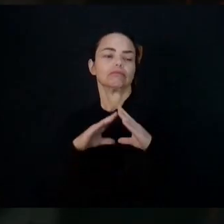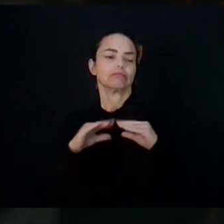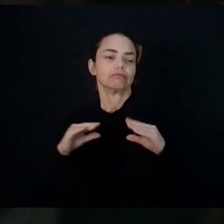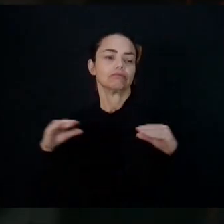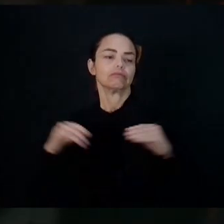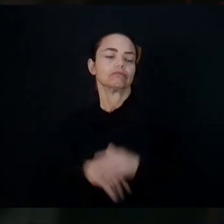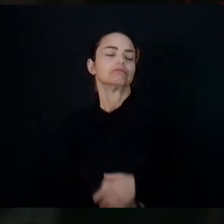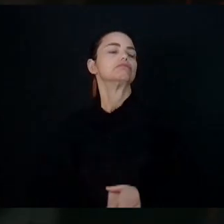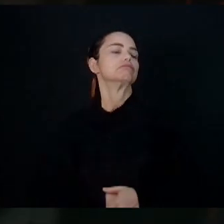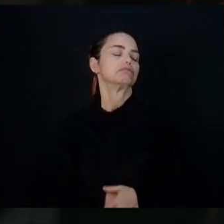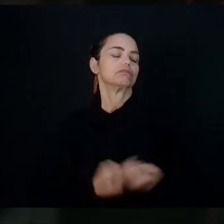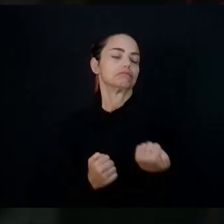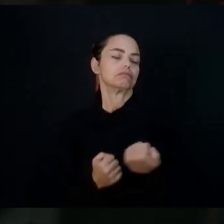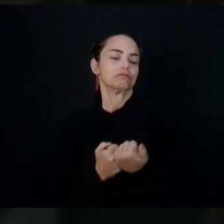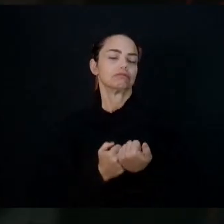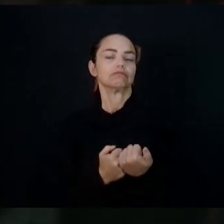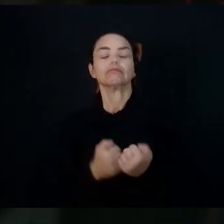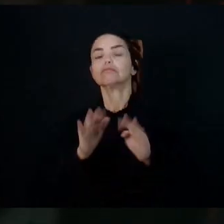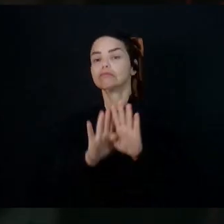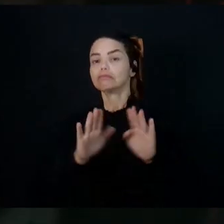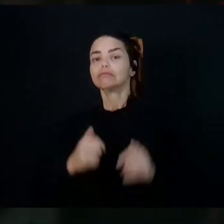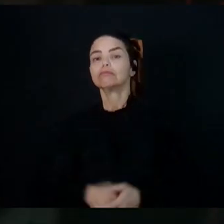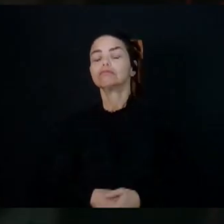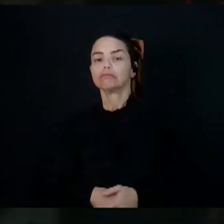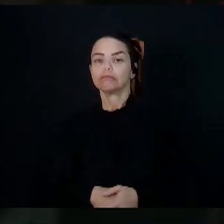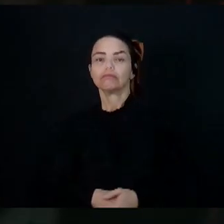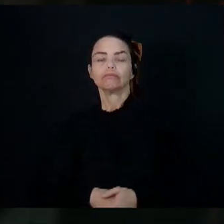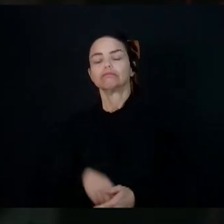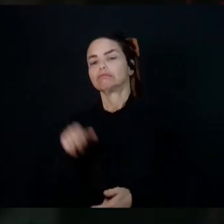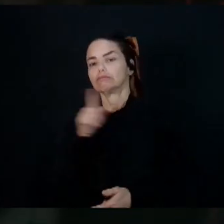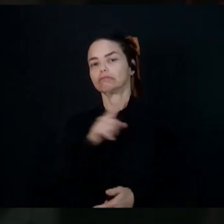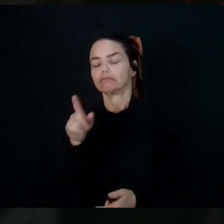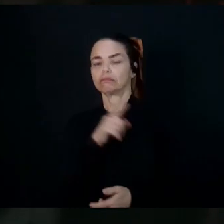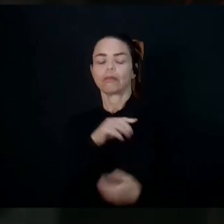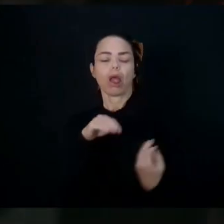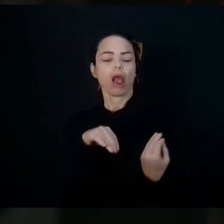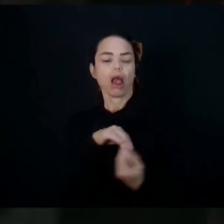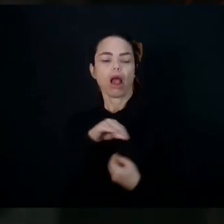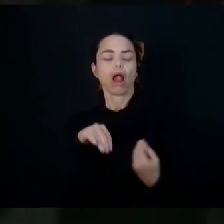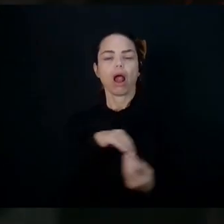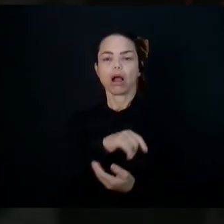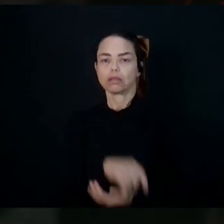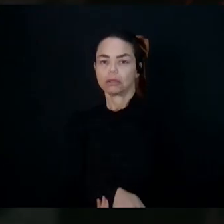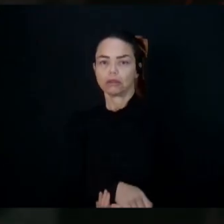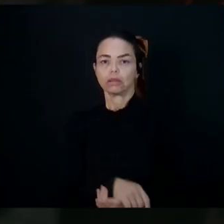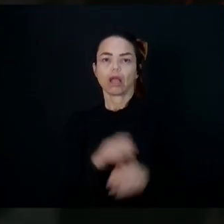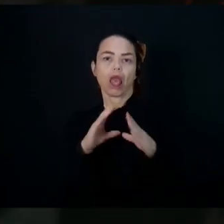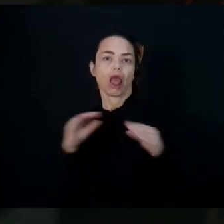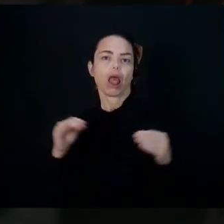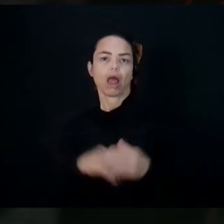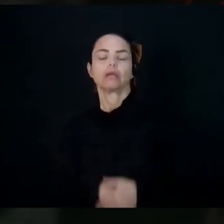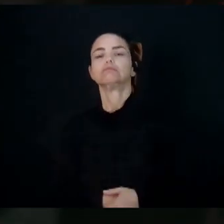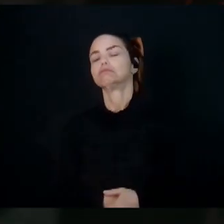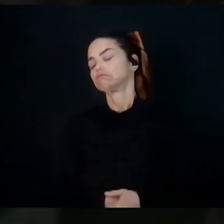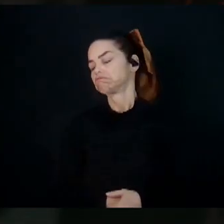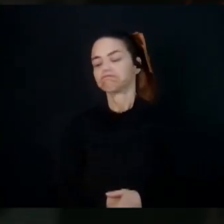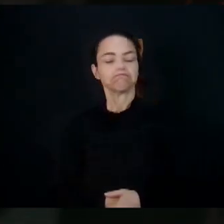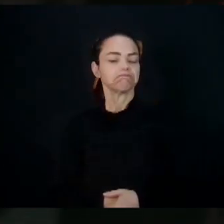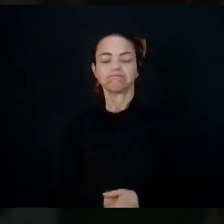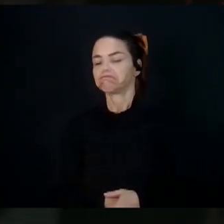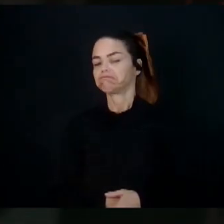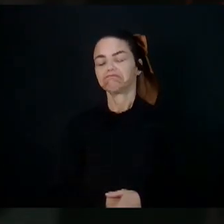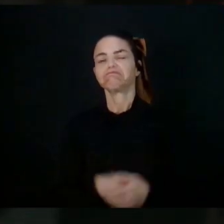um apoio. Mas será que ela não foi envolvida em um conforto e um apoio? Será que o negócio não ficou um